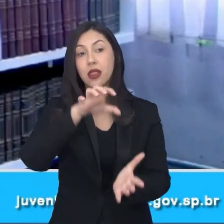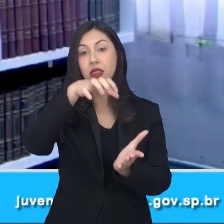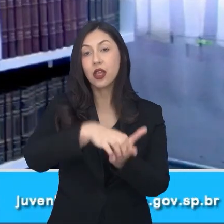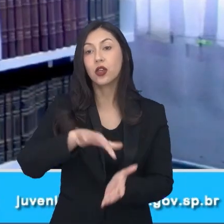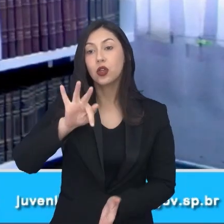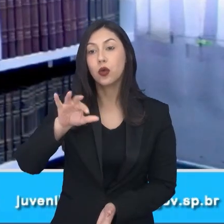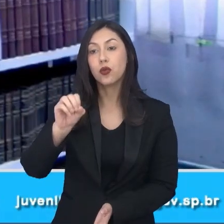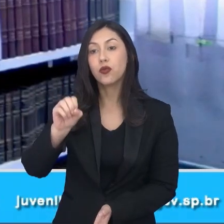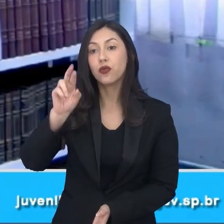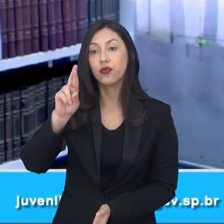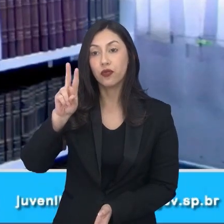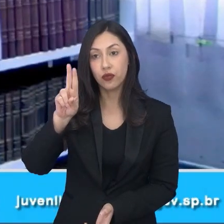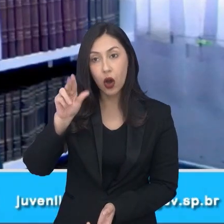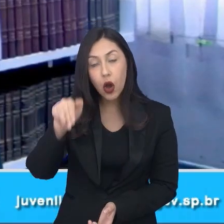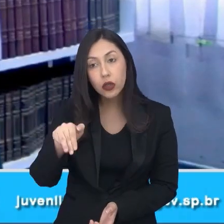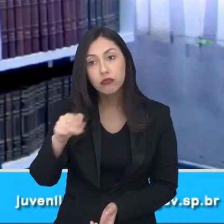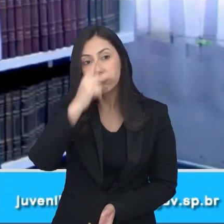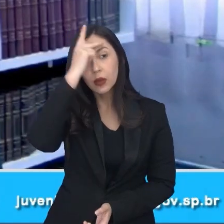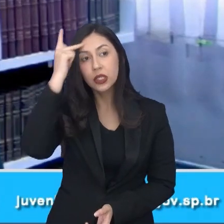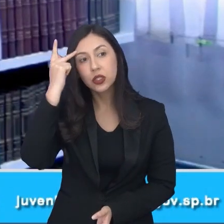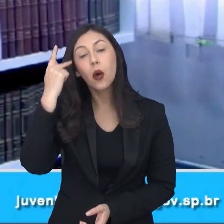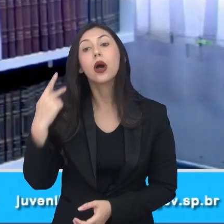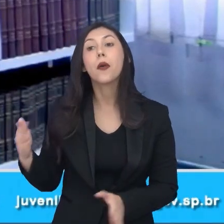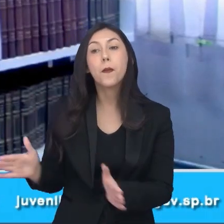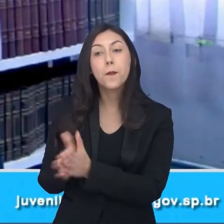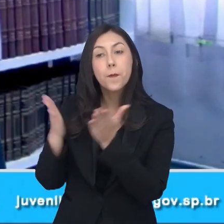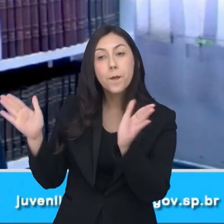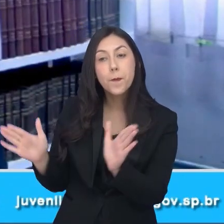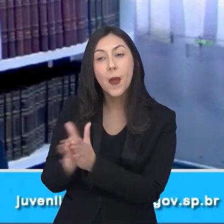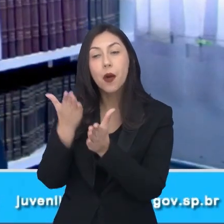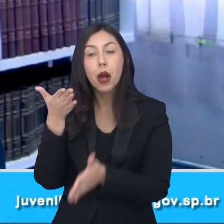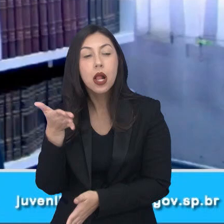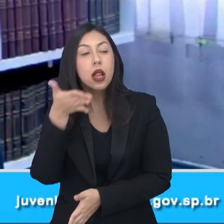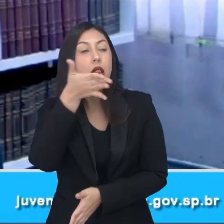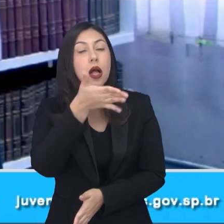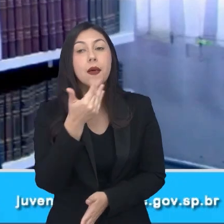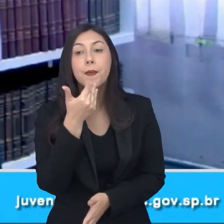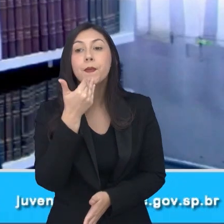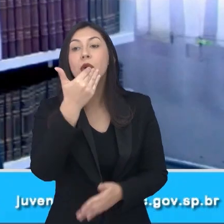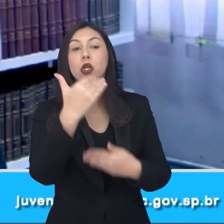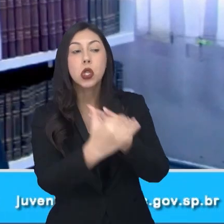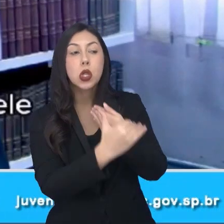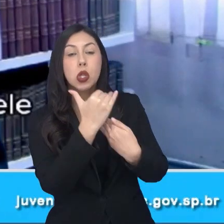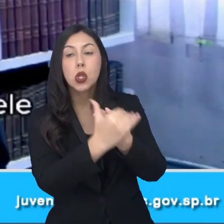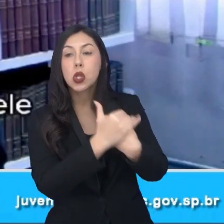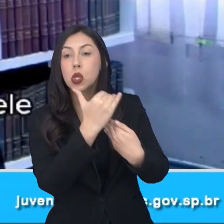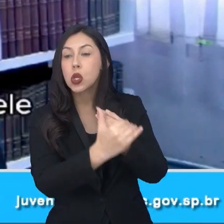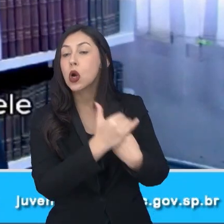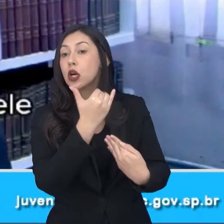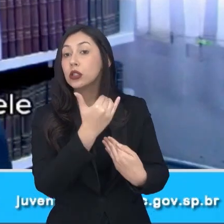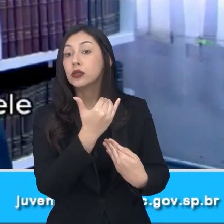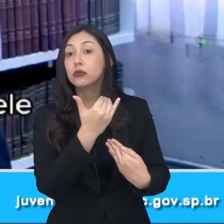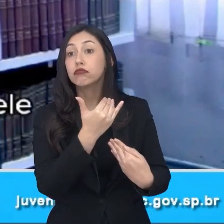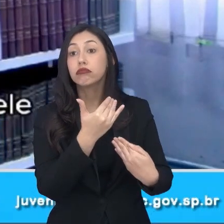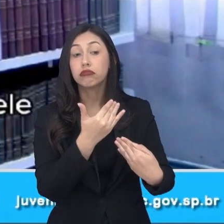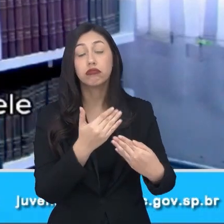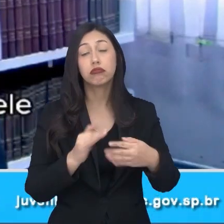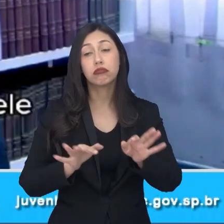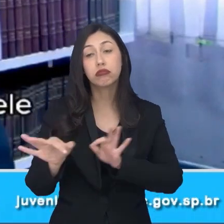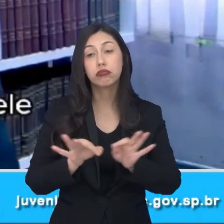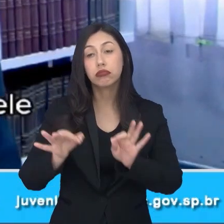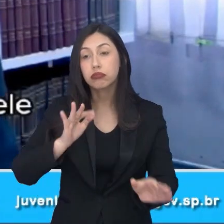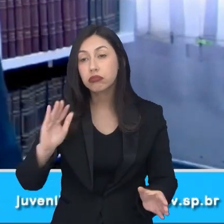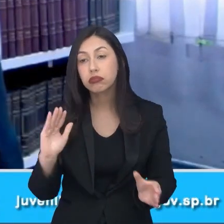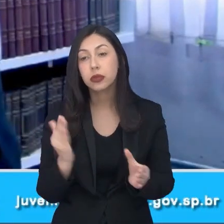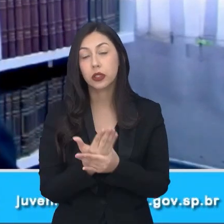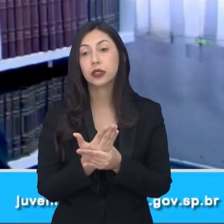as pessoas pobres iam pedir para que os alunos, orientados por advogados formados, fizessem todo o processo